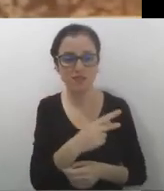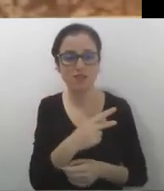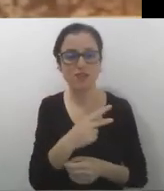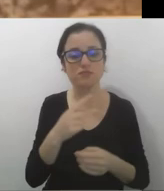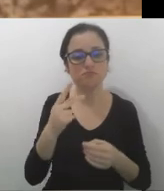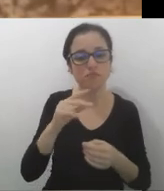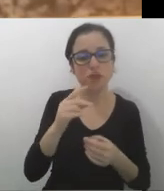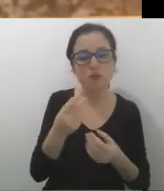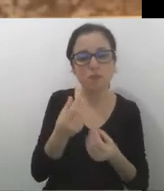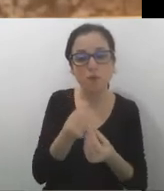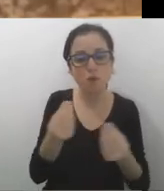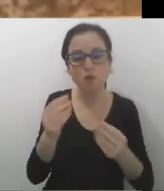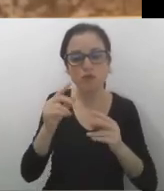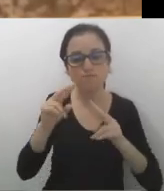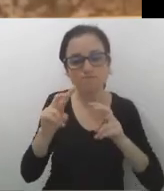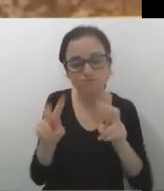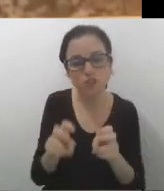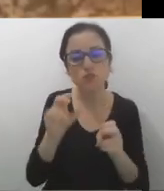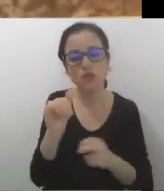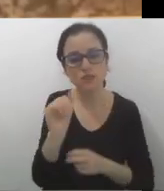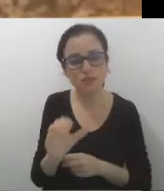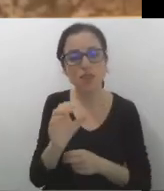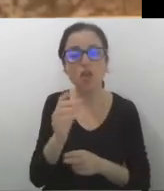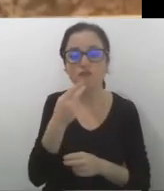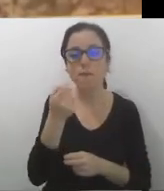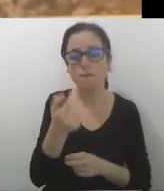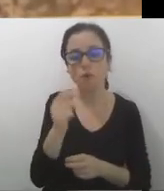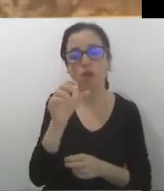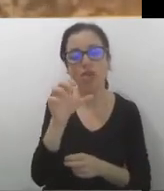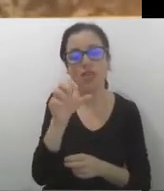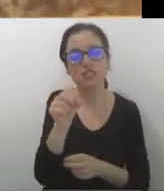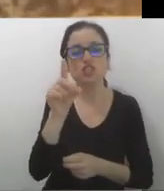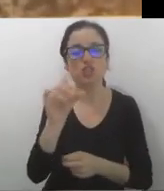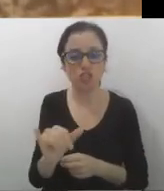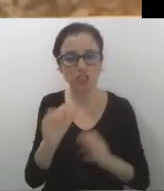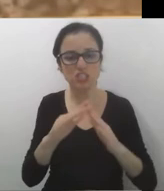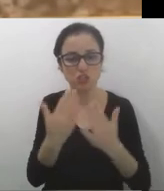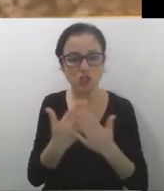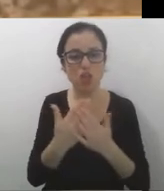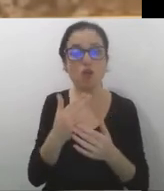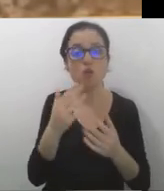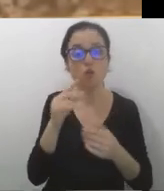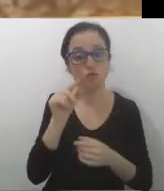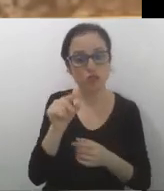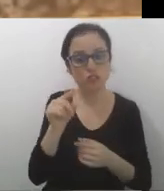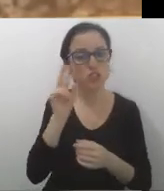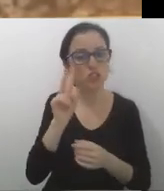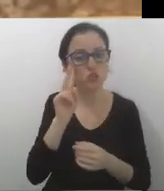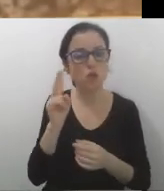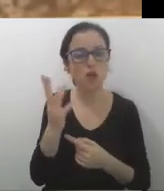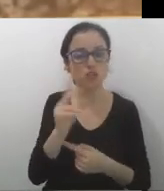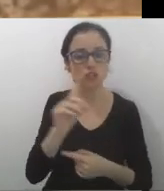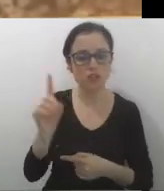aproveitar a presença deles e extrapolar bastante, enfim, da questão do IAC e falar um pouco da ESGE, que, enfim, você,